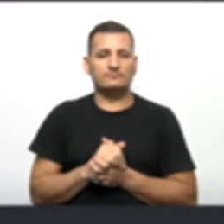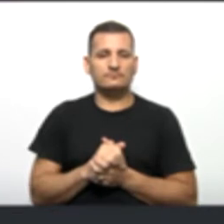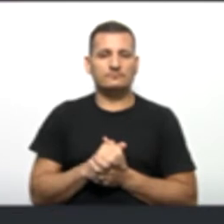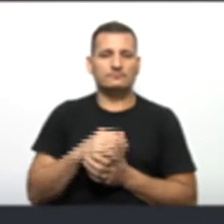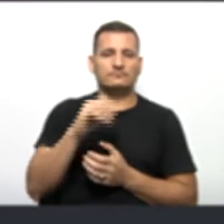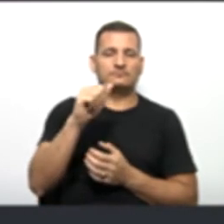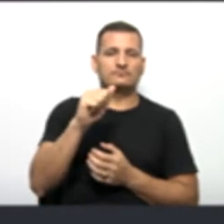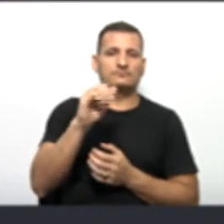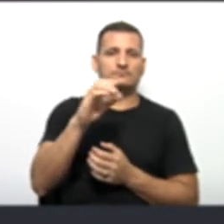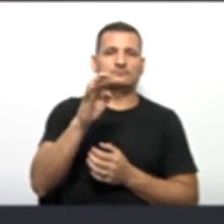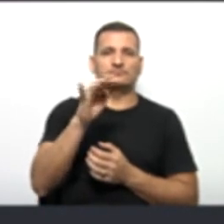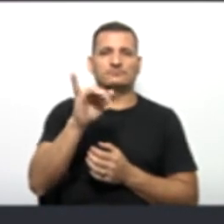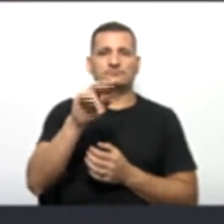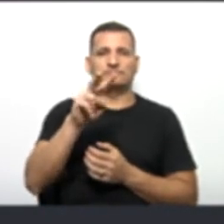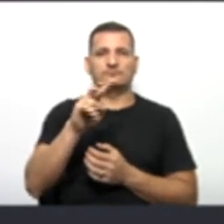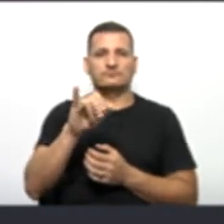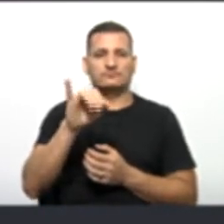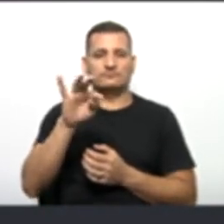ó activate